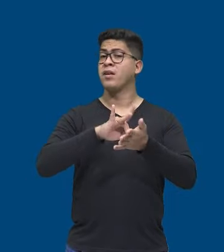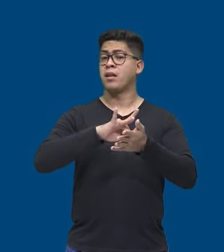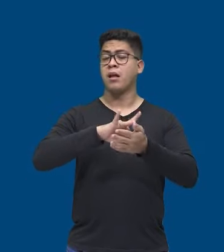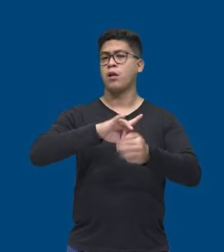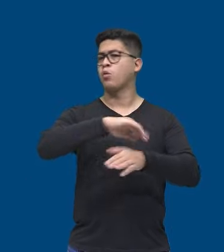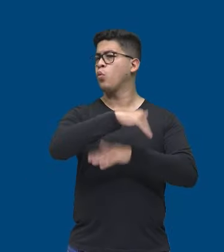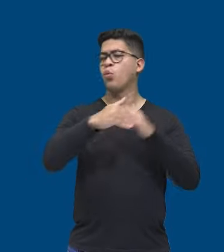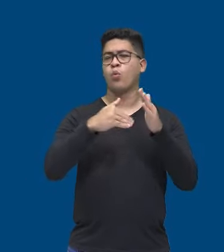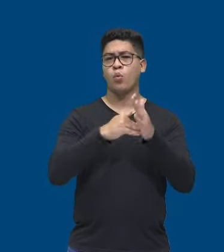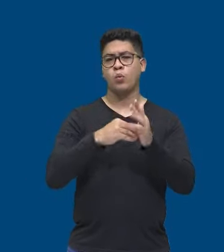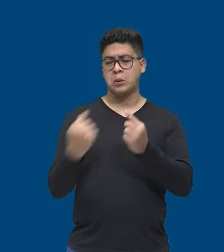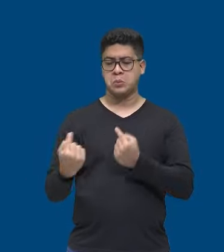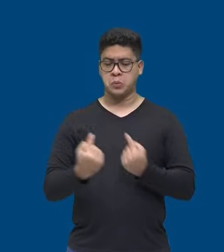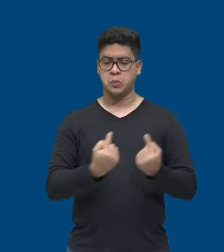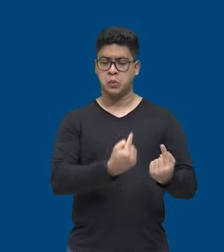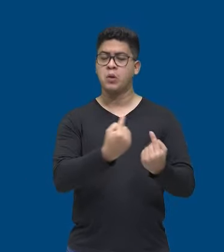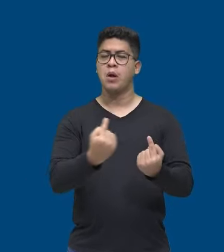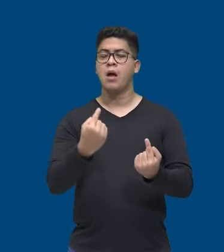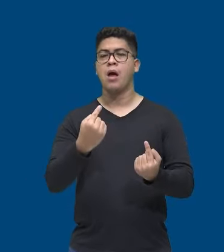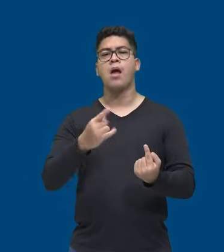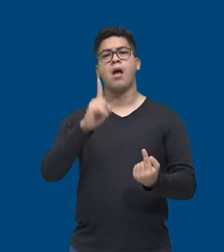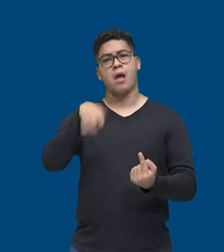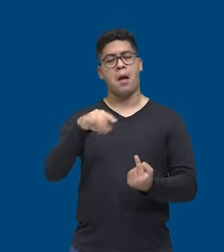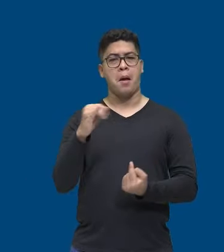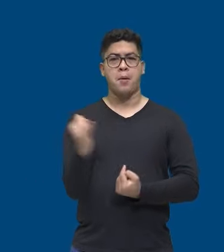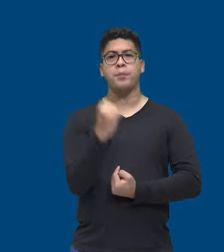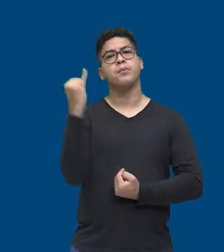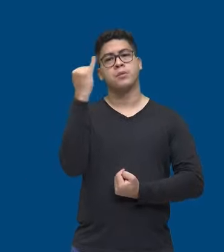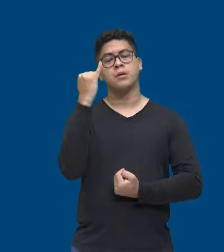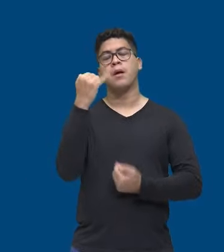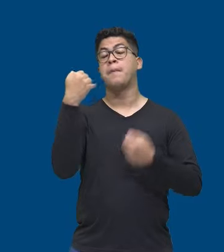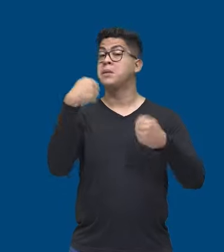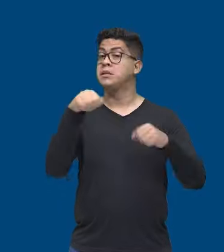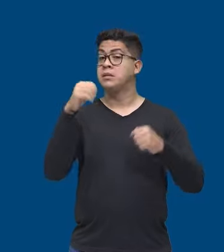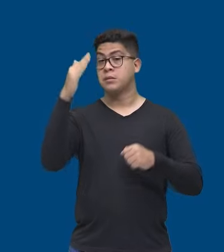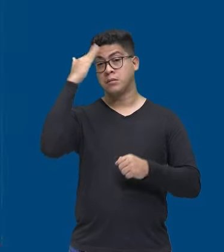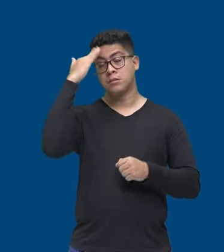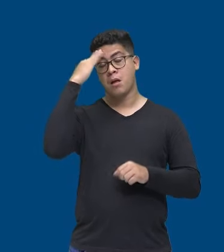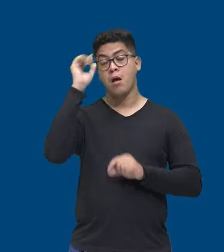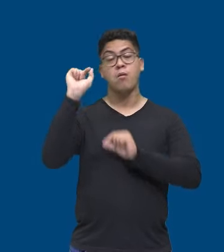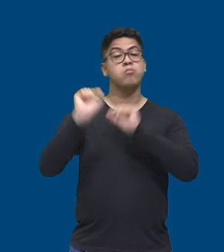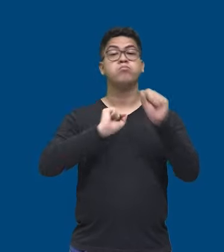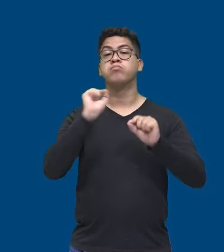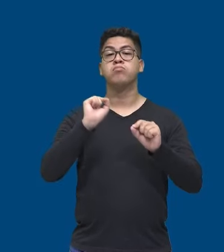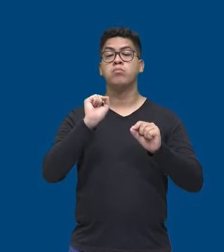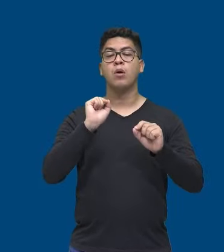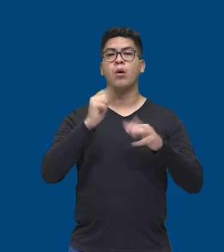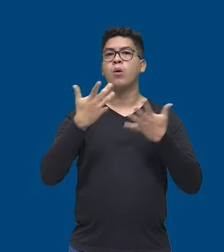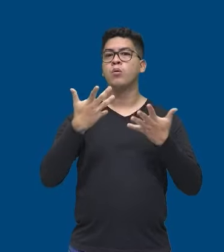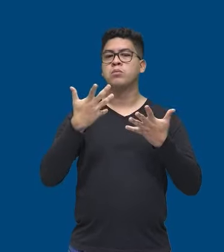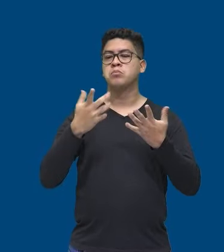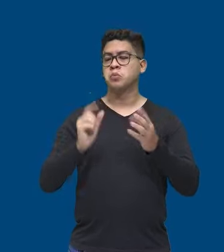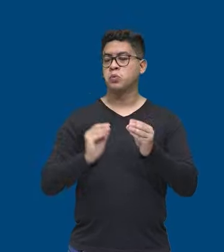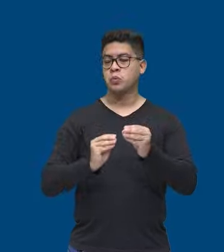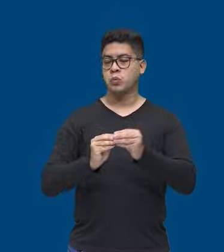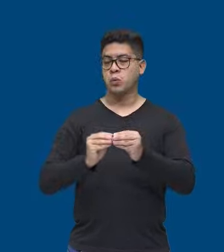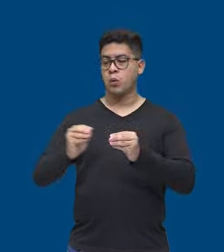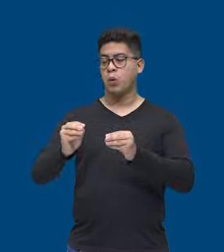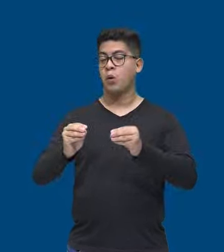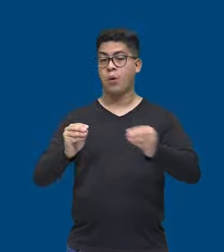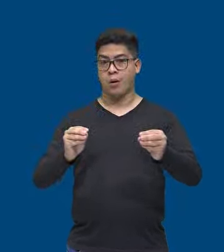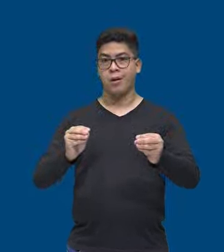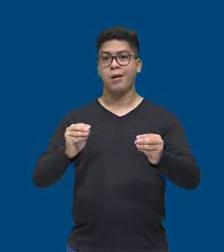são, né? Por isso que é importante a gente saber o movimento de cada uma delas e a captura também. E é isso que eu vou